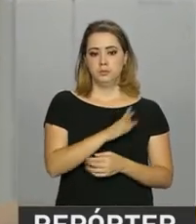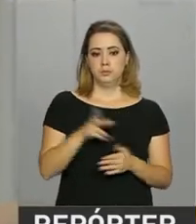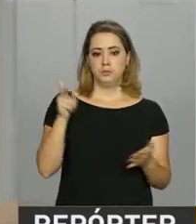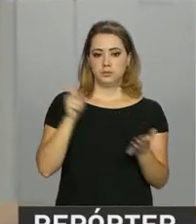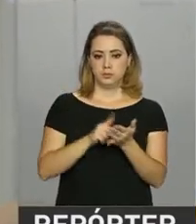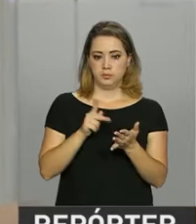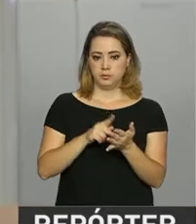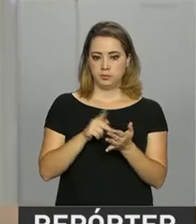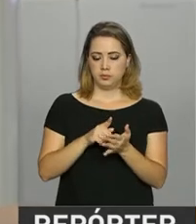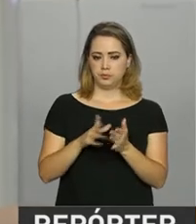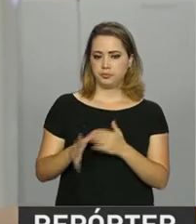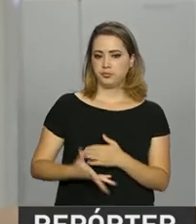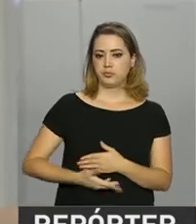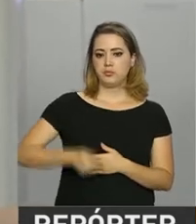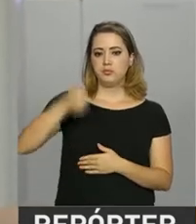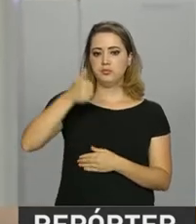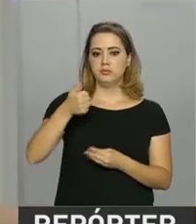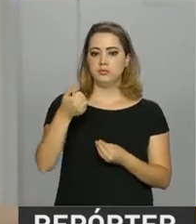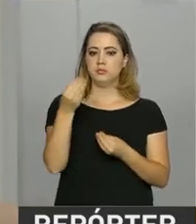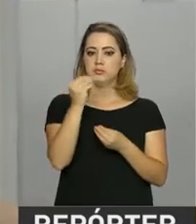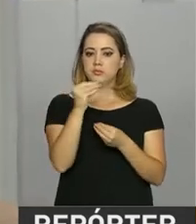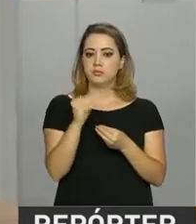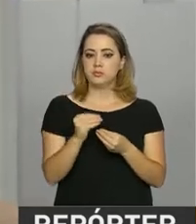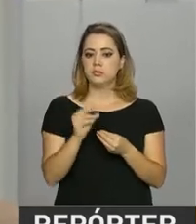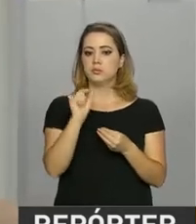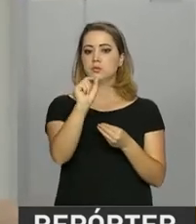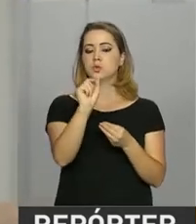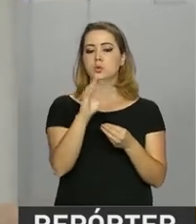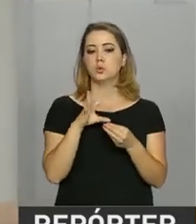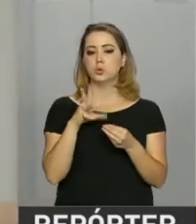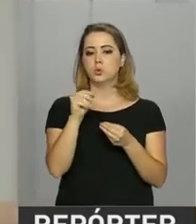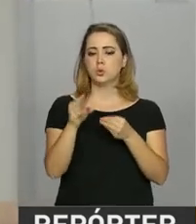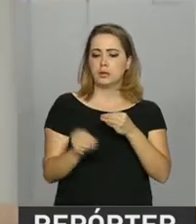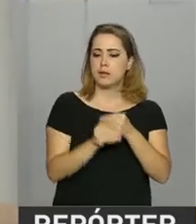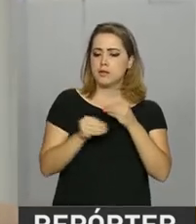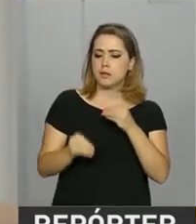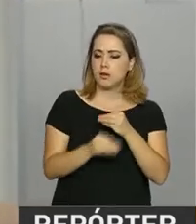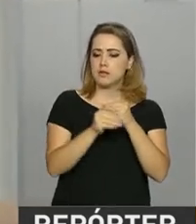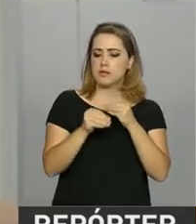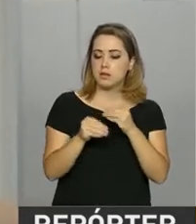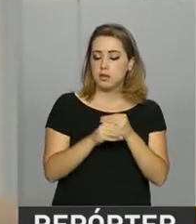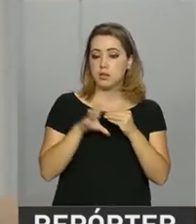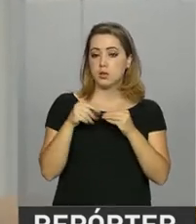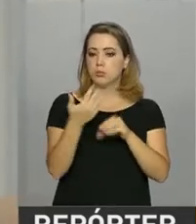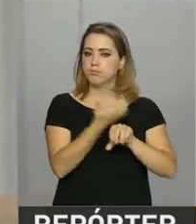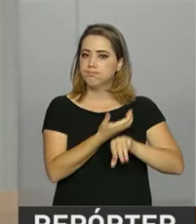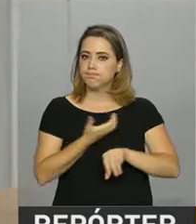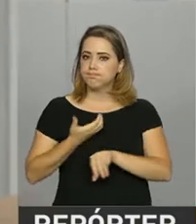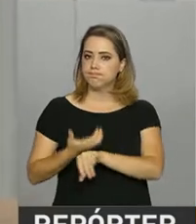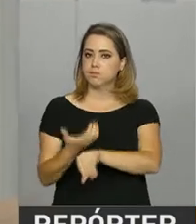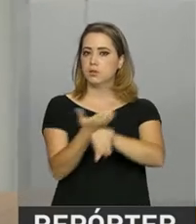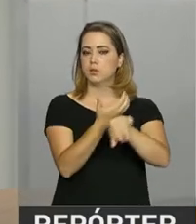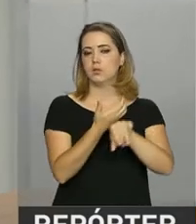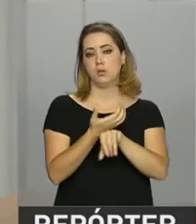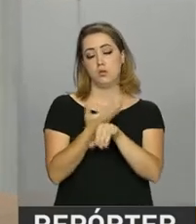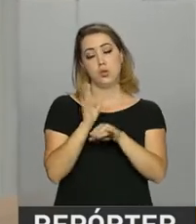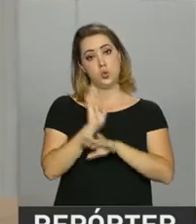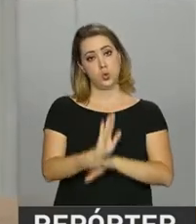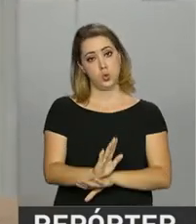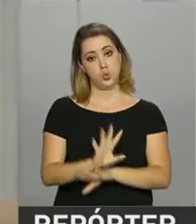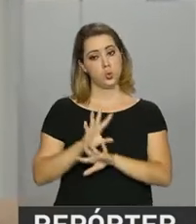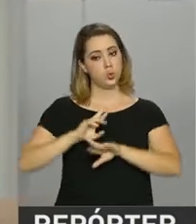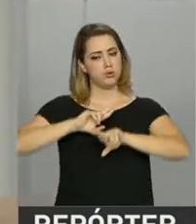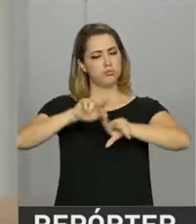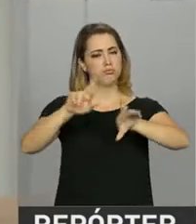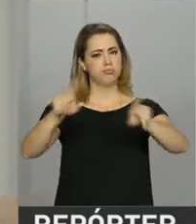aprimora e acrescenta dentro de um conceito de incorporação de contribuições aos